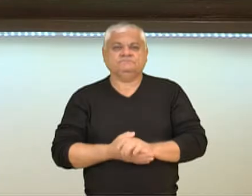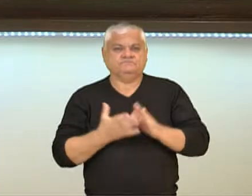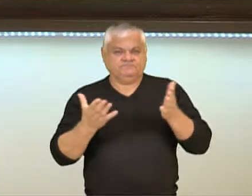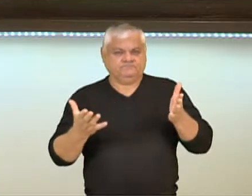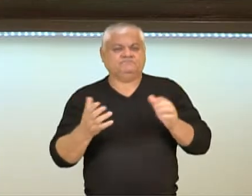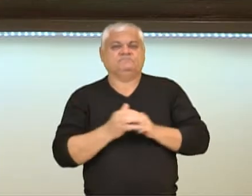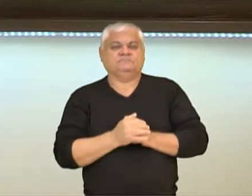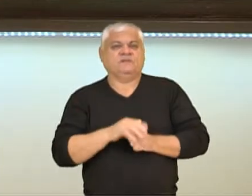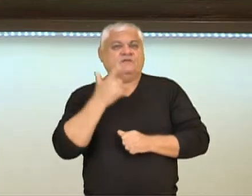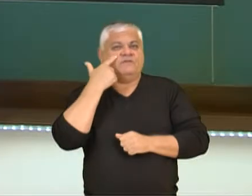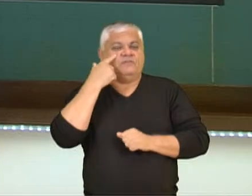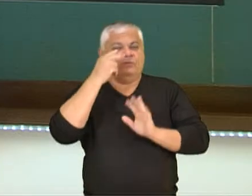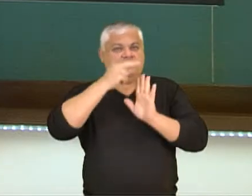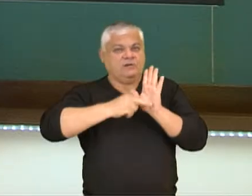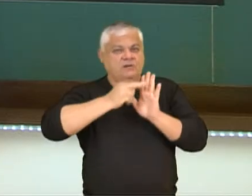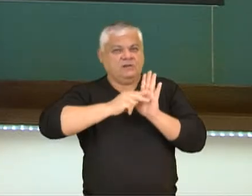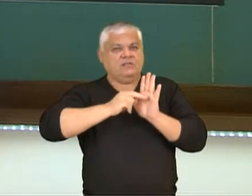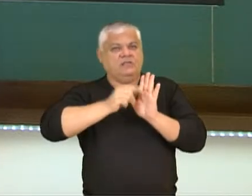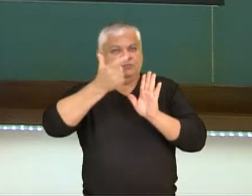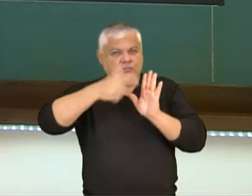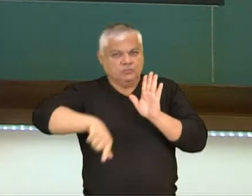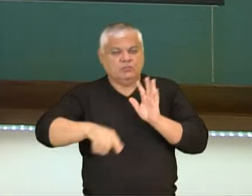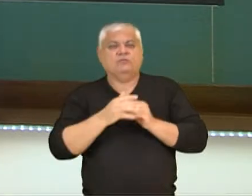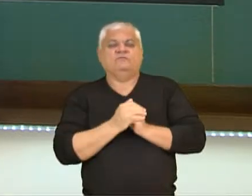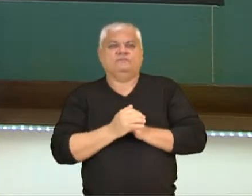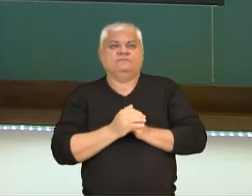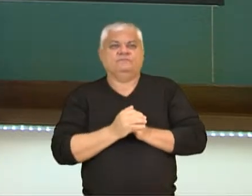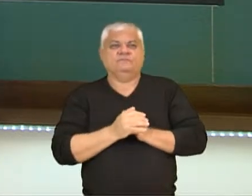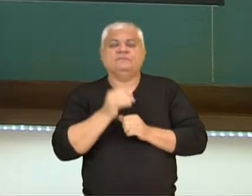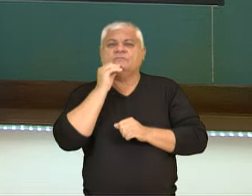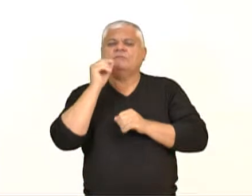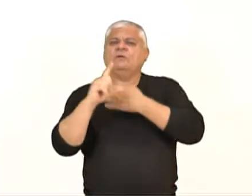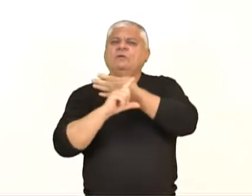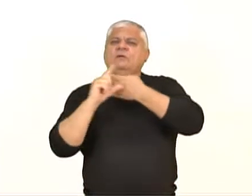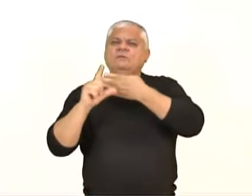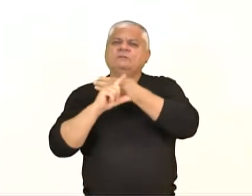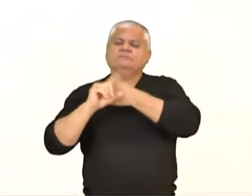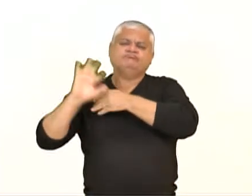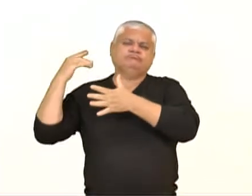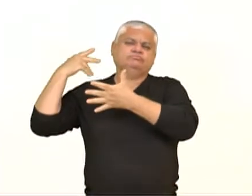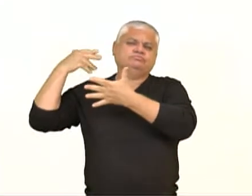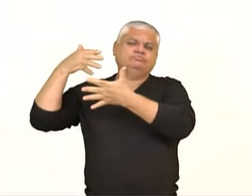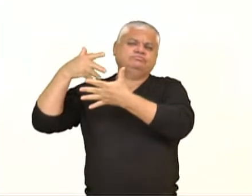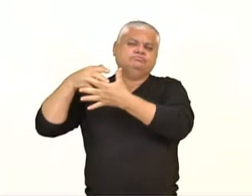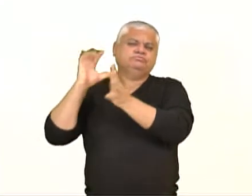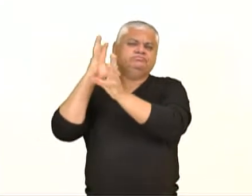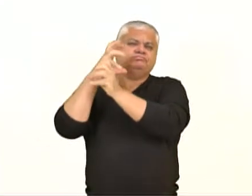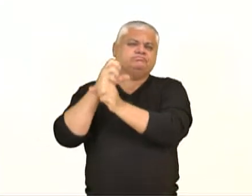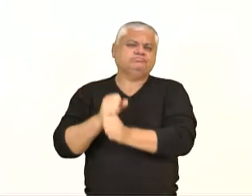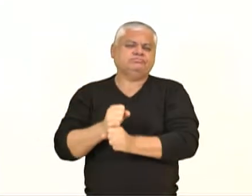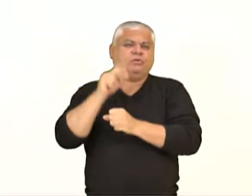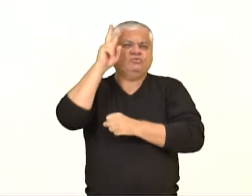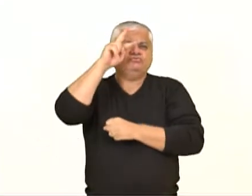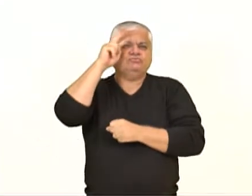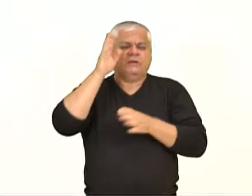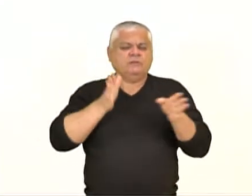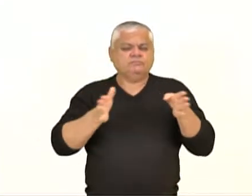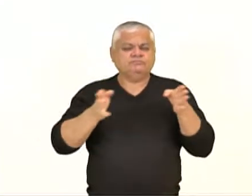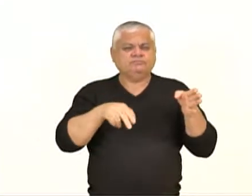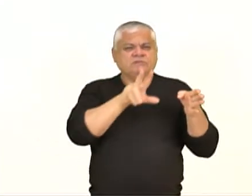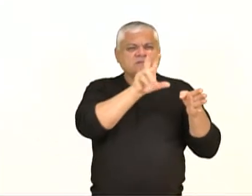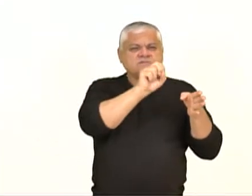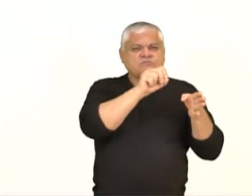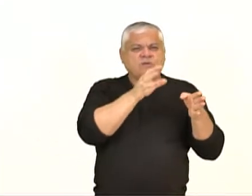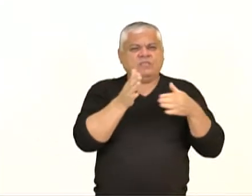Vamos juntos, minha gente, vamos reler o enunciado para responder com objetividade. O autor faz um apanhado histórico acerca do futebol no